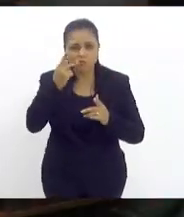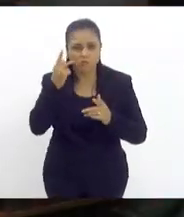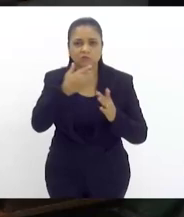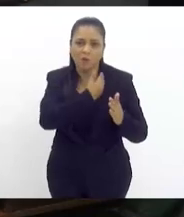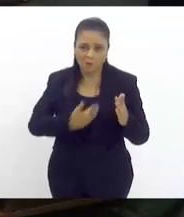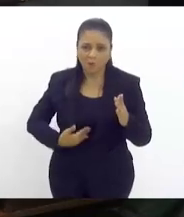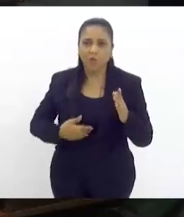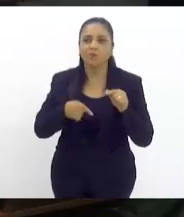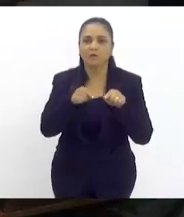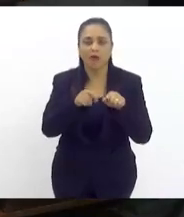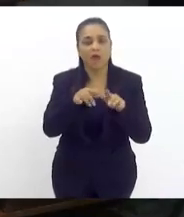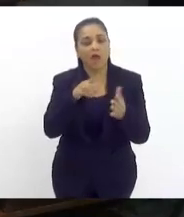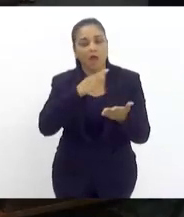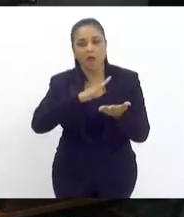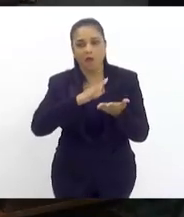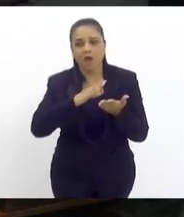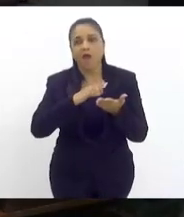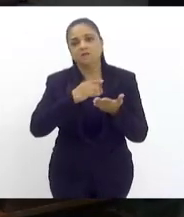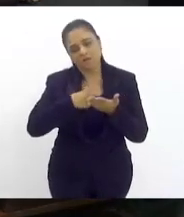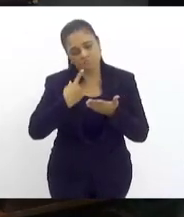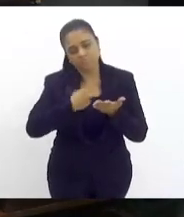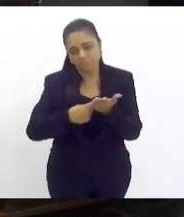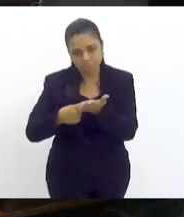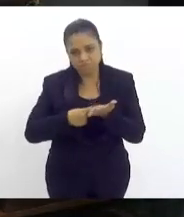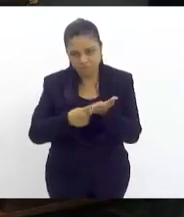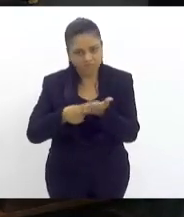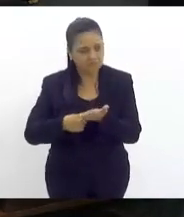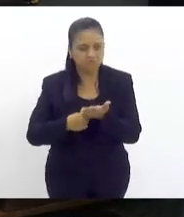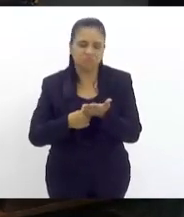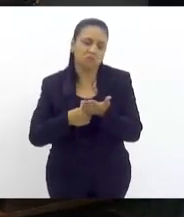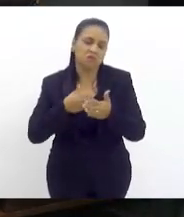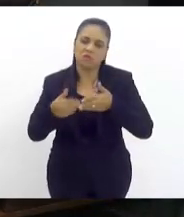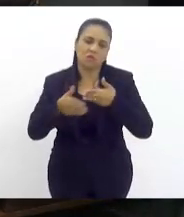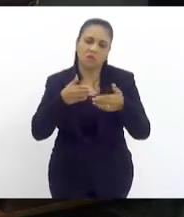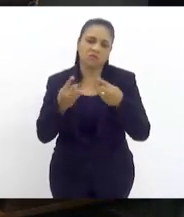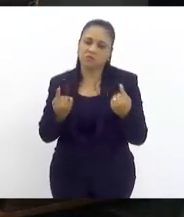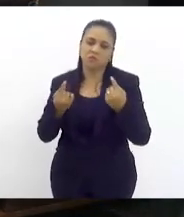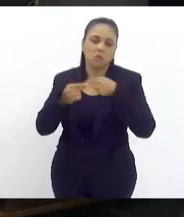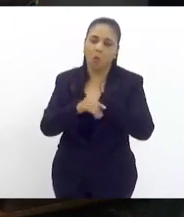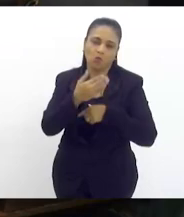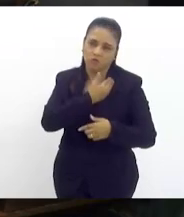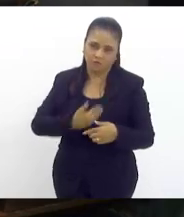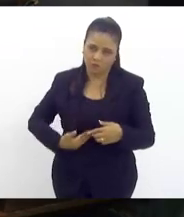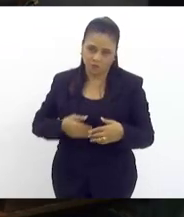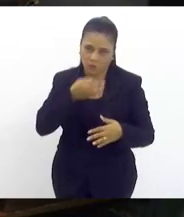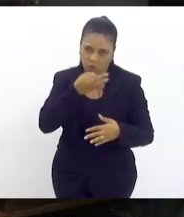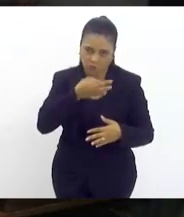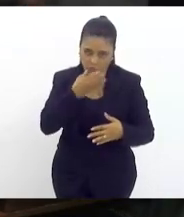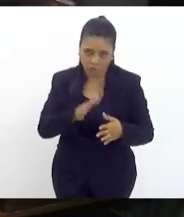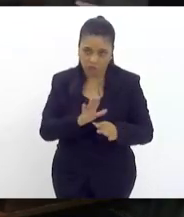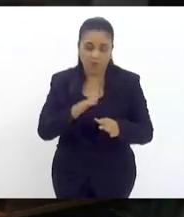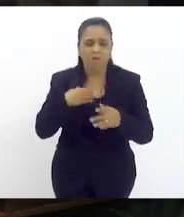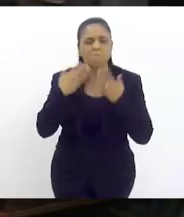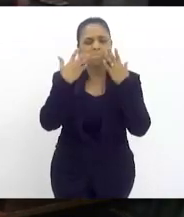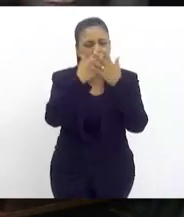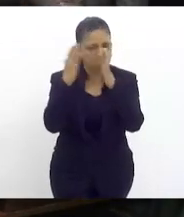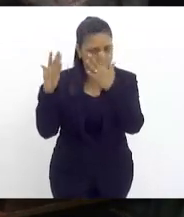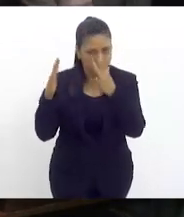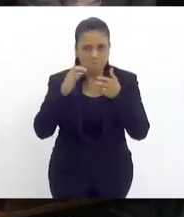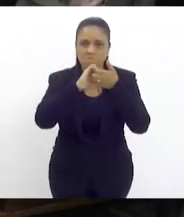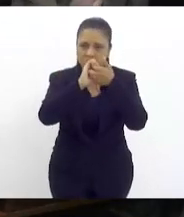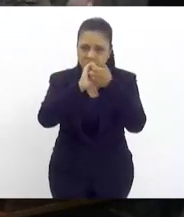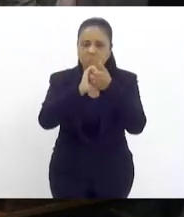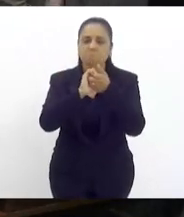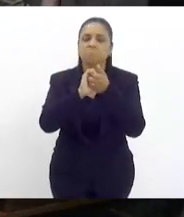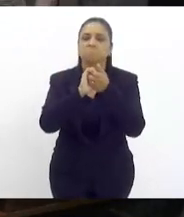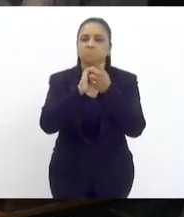sem nenhum demérito a divergências que a gente possa ter com ele. Então, parabéns, deputada Renata Souza, excelente indicação